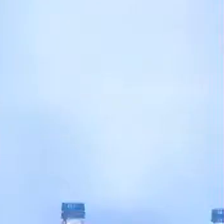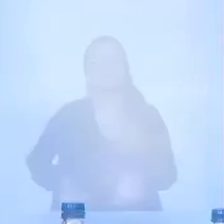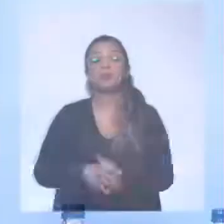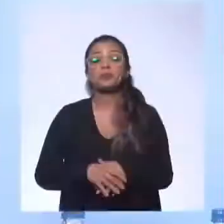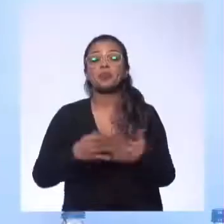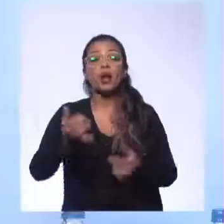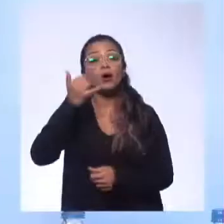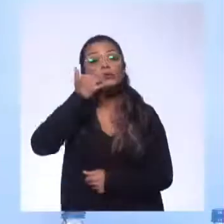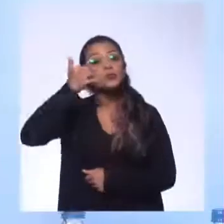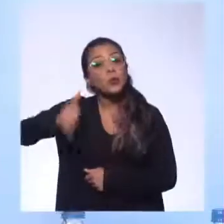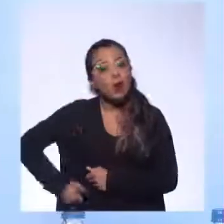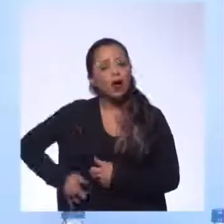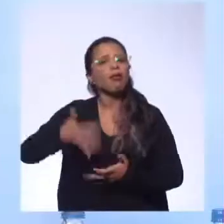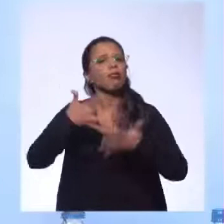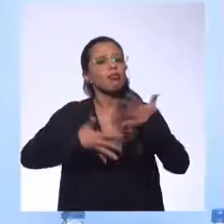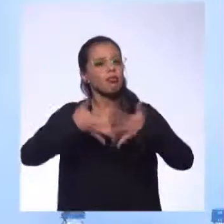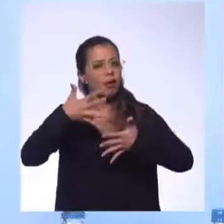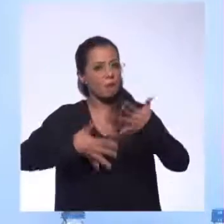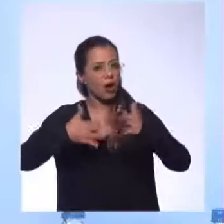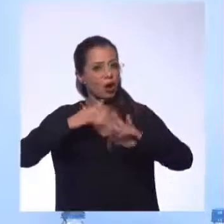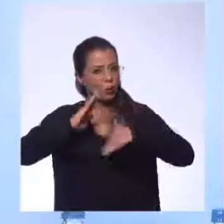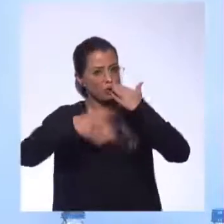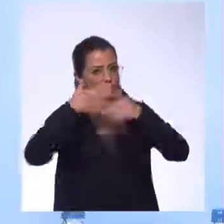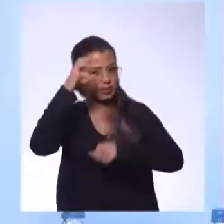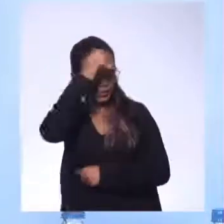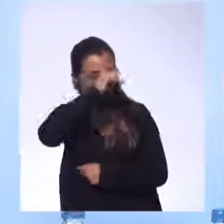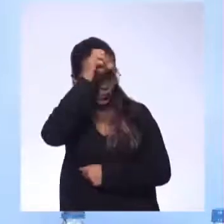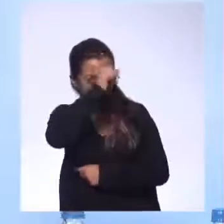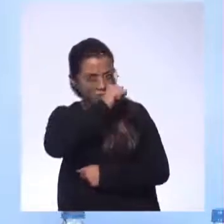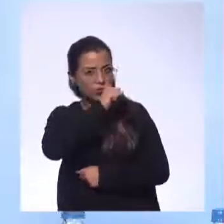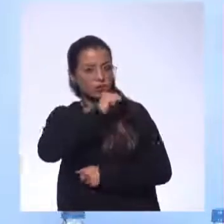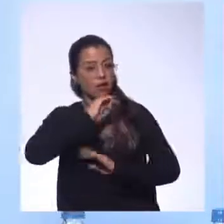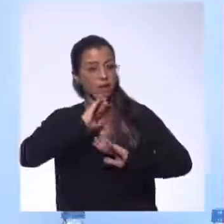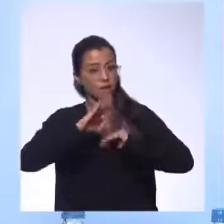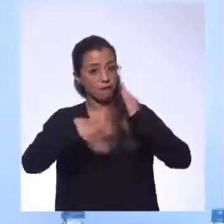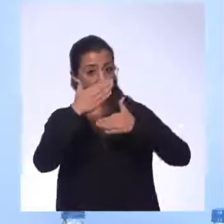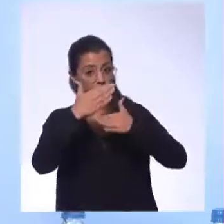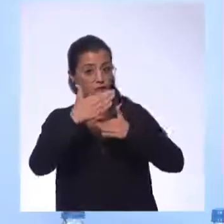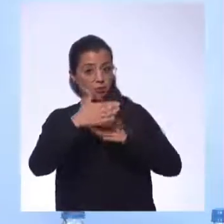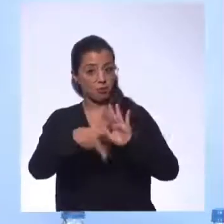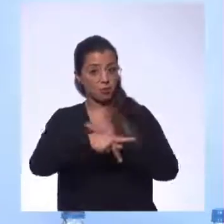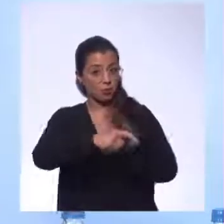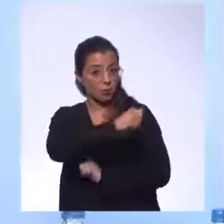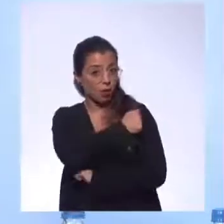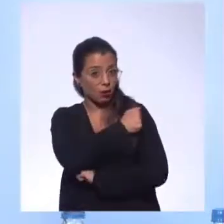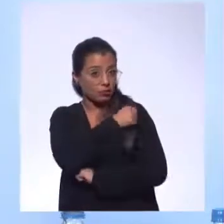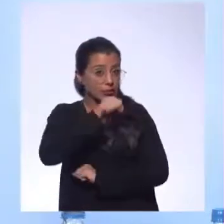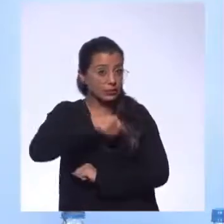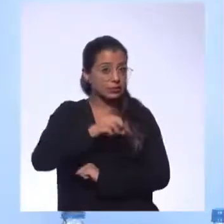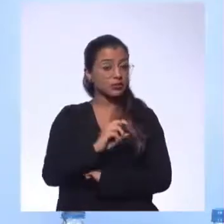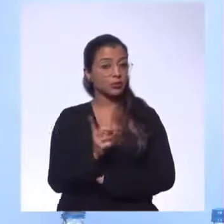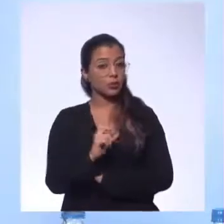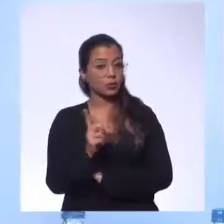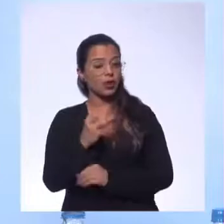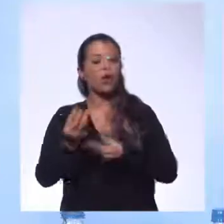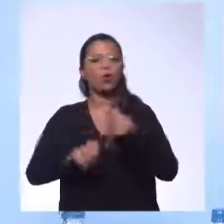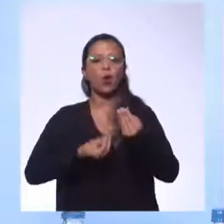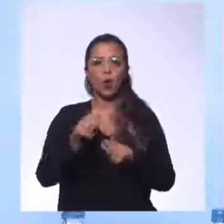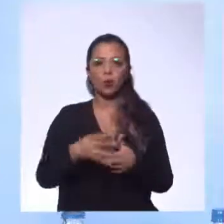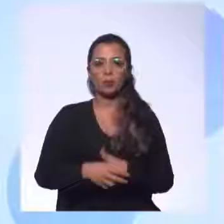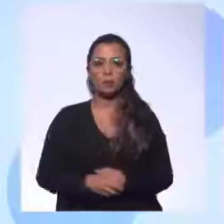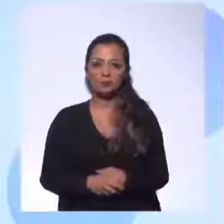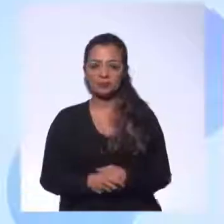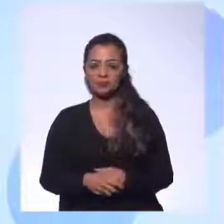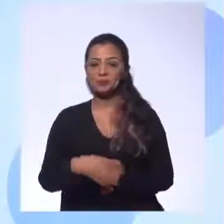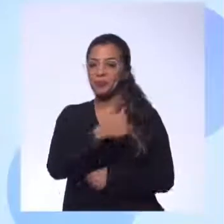O celular atrapalha o processo educacional, a evolução do aluno? E aí, pode atrapalhar? Como? Os alunos